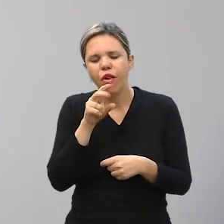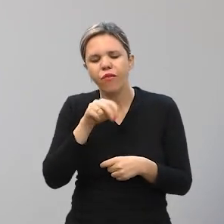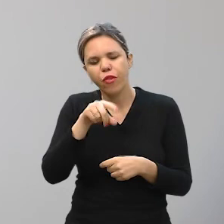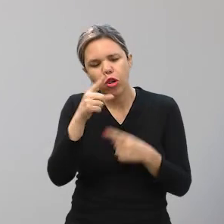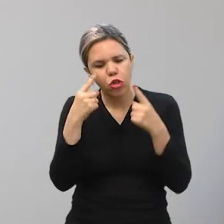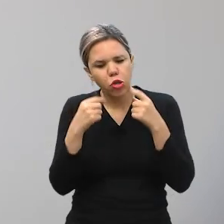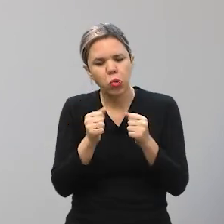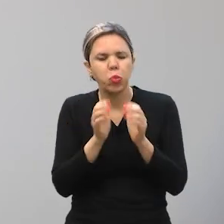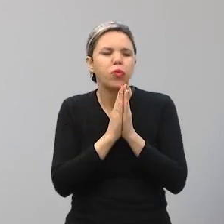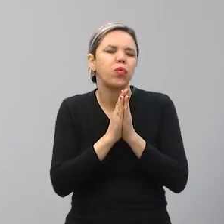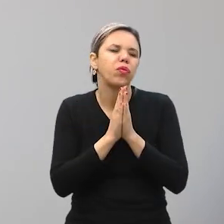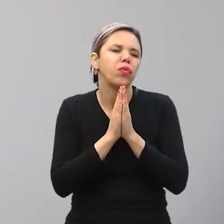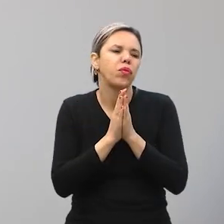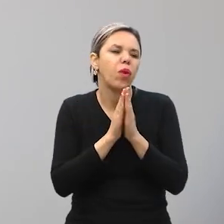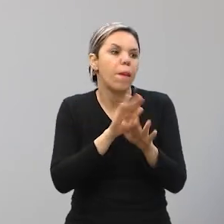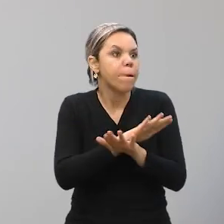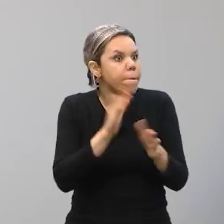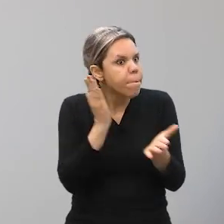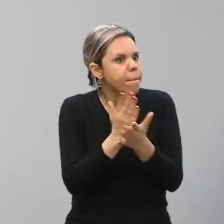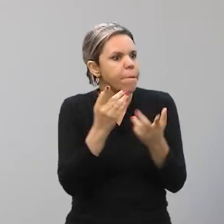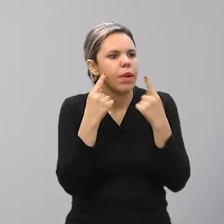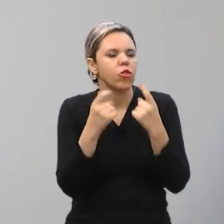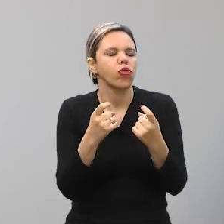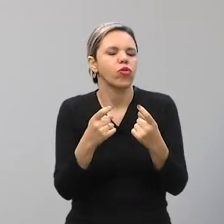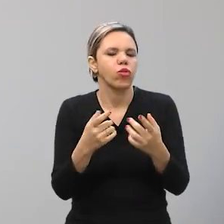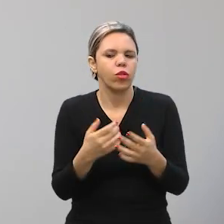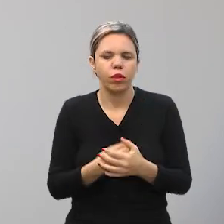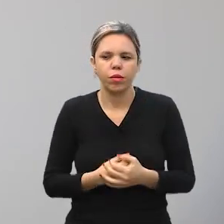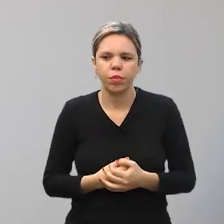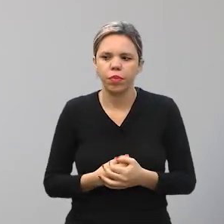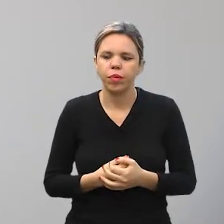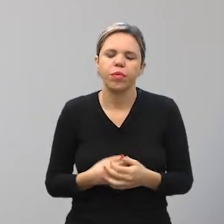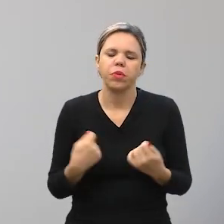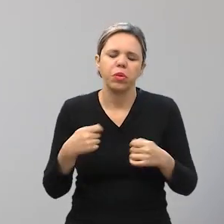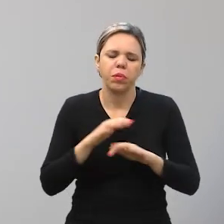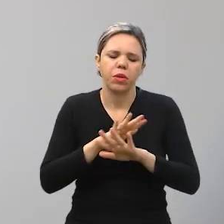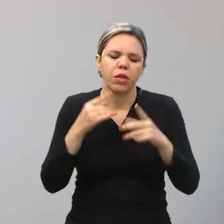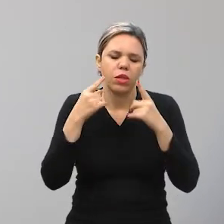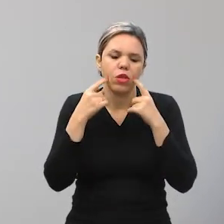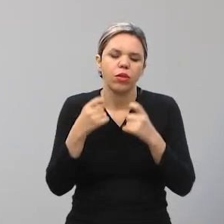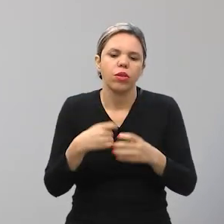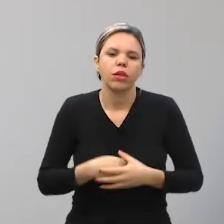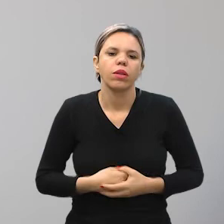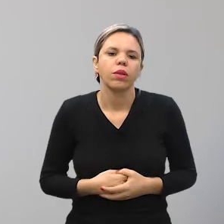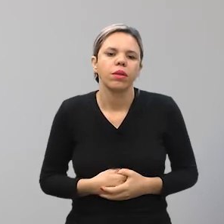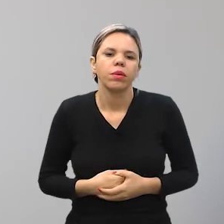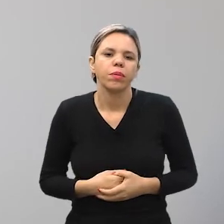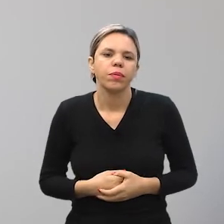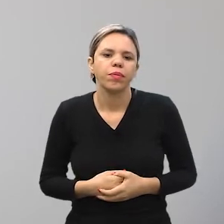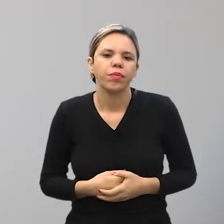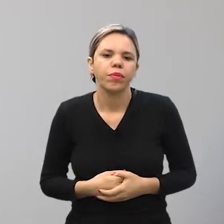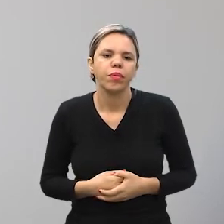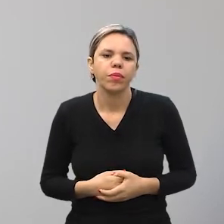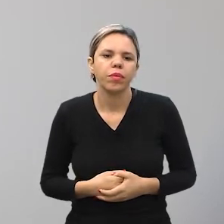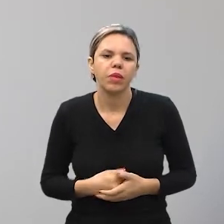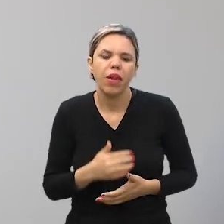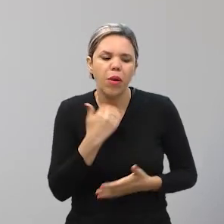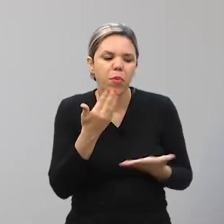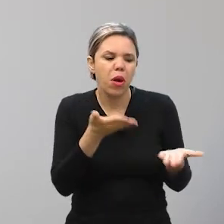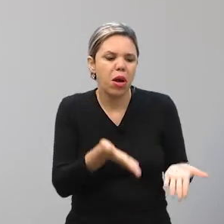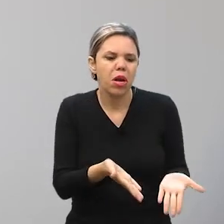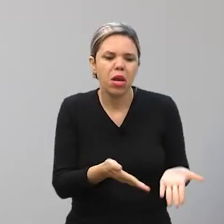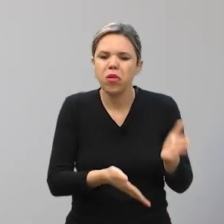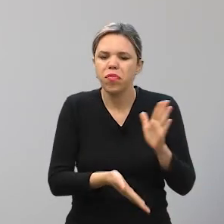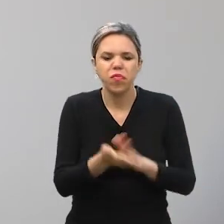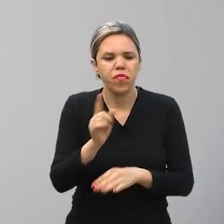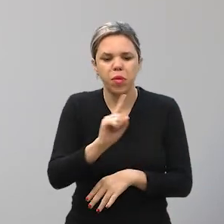falei, pelo amor de Deus, para de chorar. Para de chorar. Falei, não, ele morre aqui, mas nós não vamos